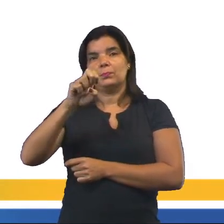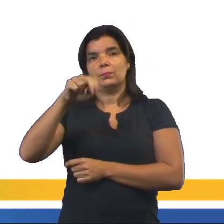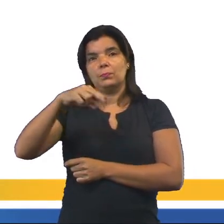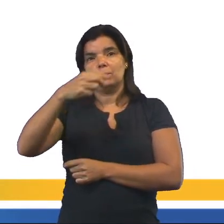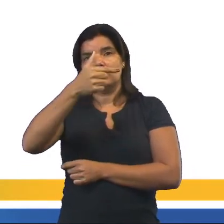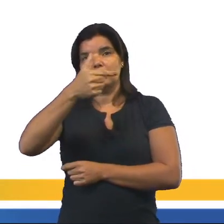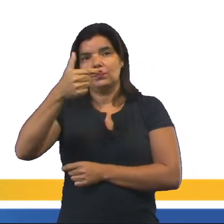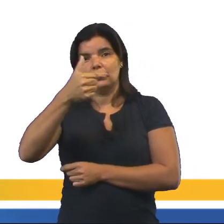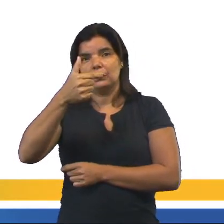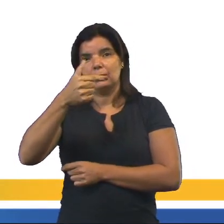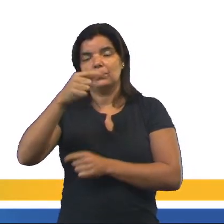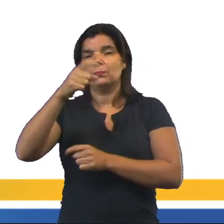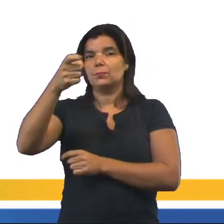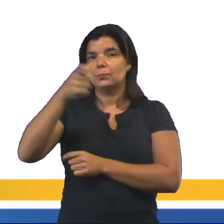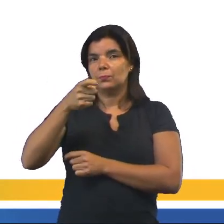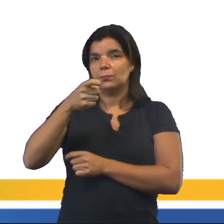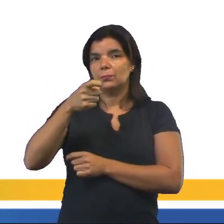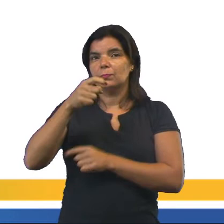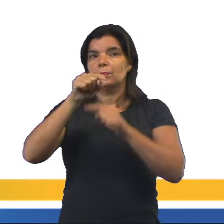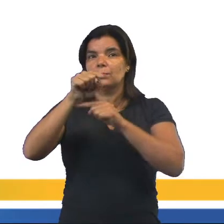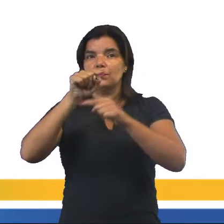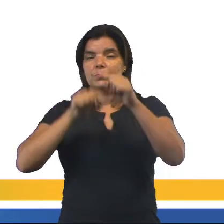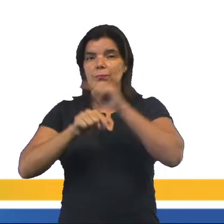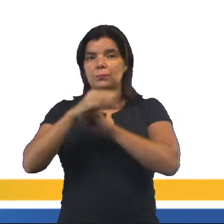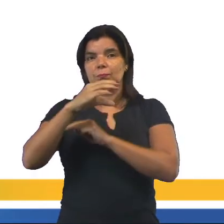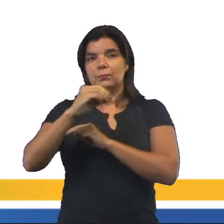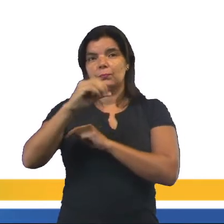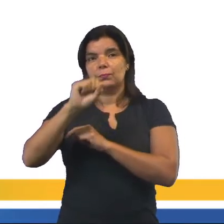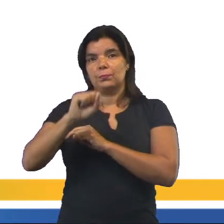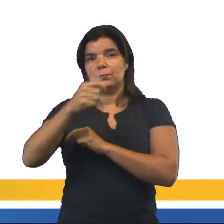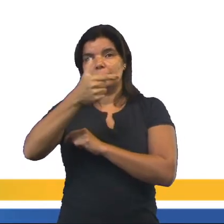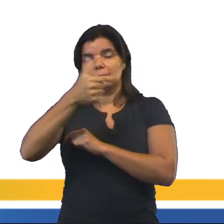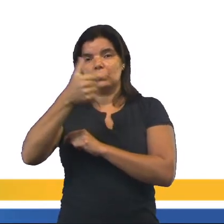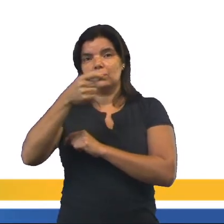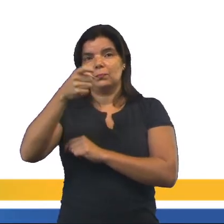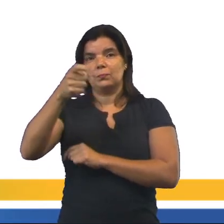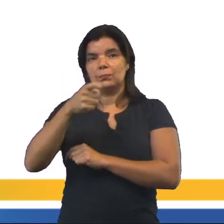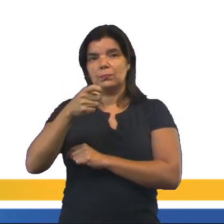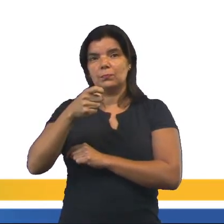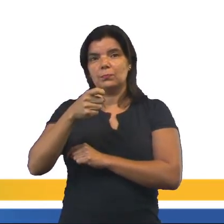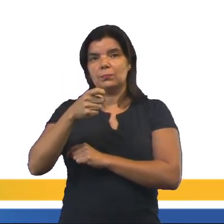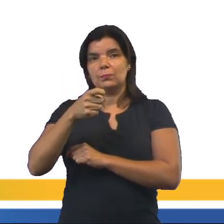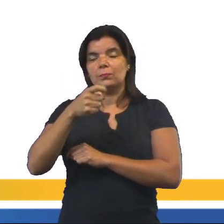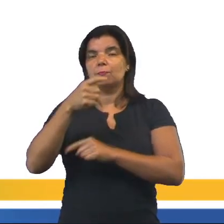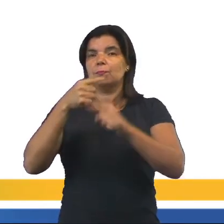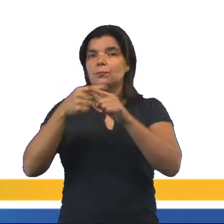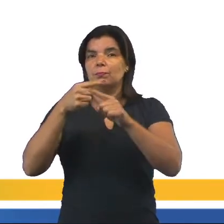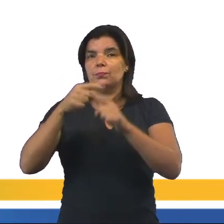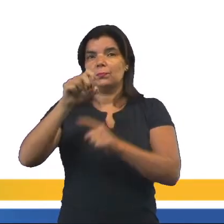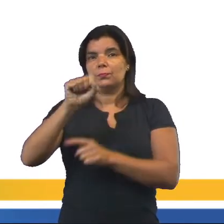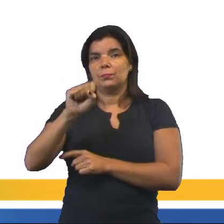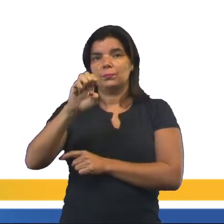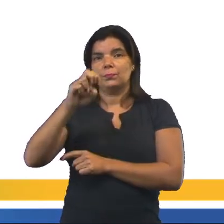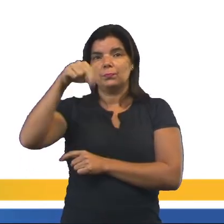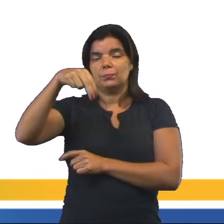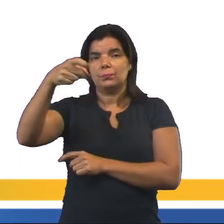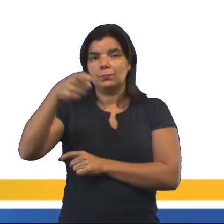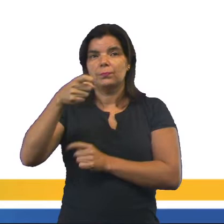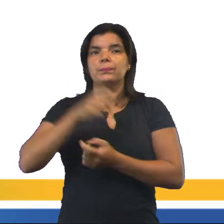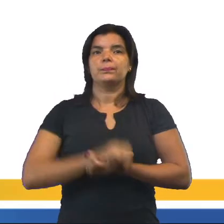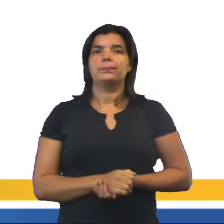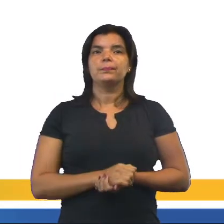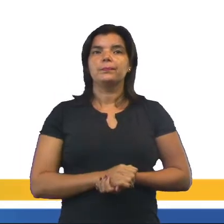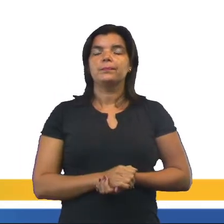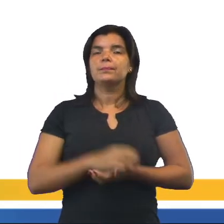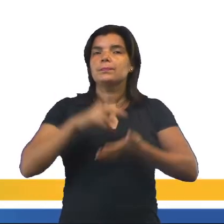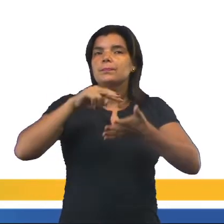menos o meu seno ao quadrado de x dividido por cosseno ao quadrado de x vezes seno de